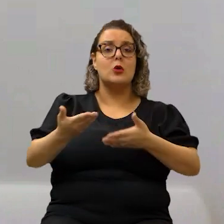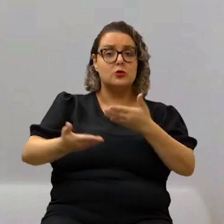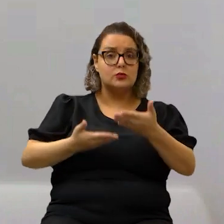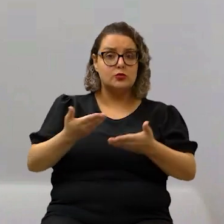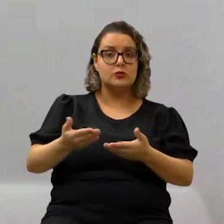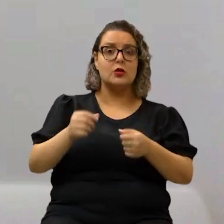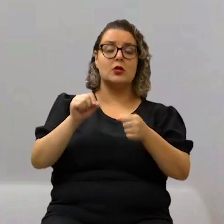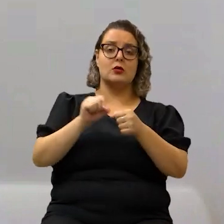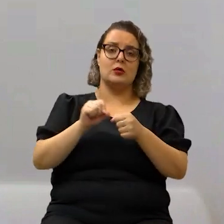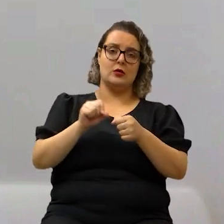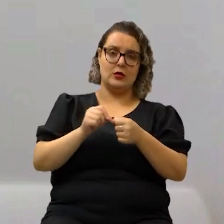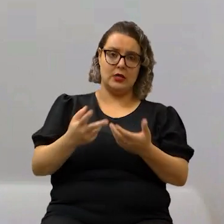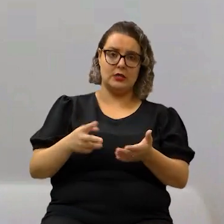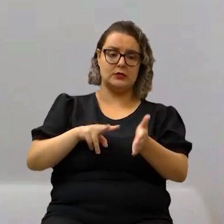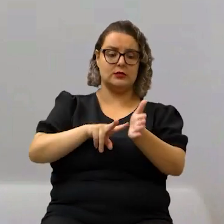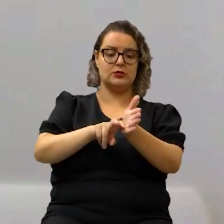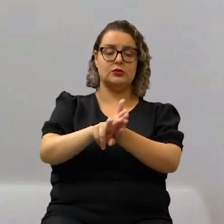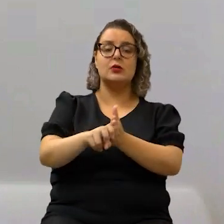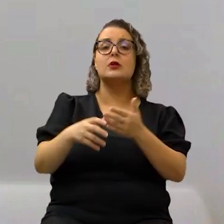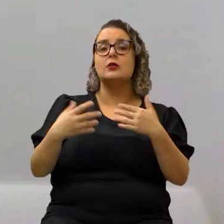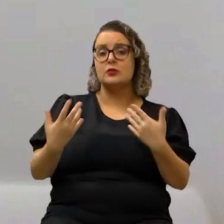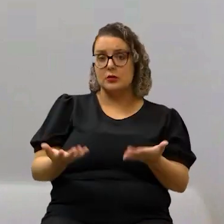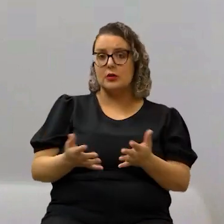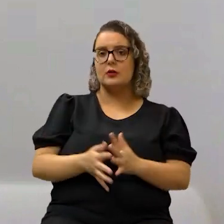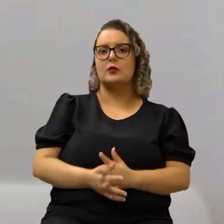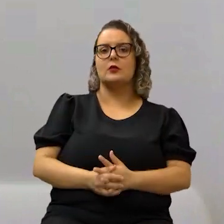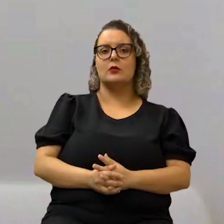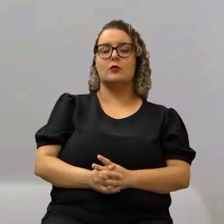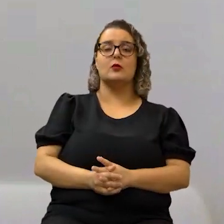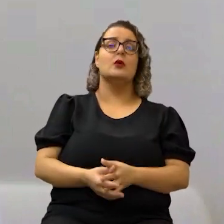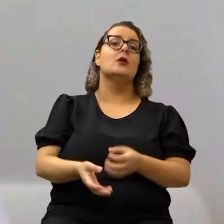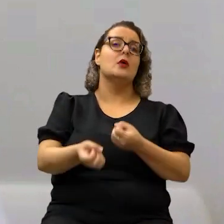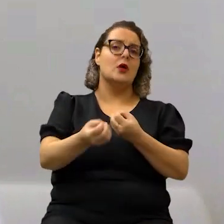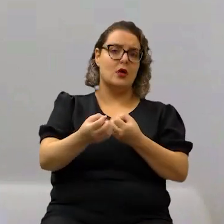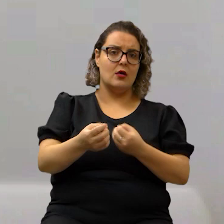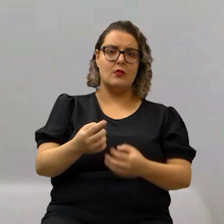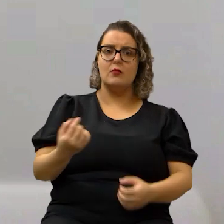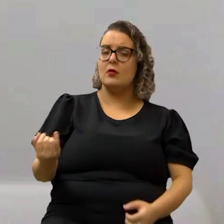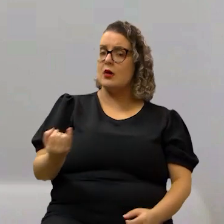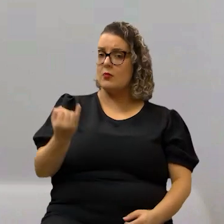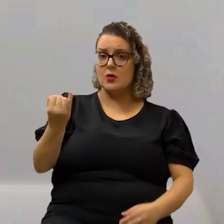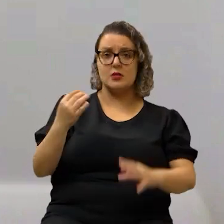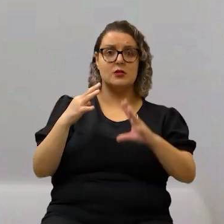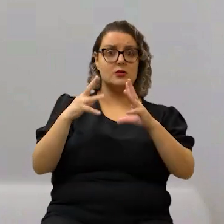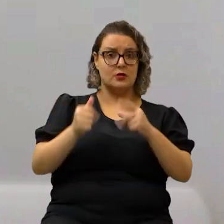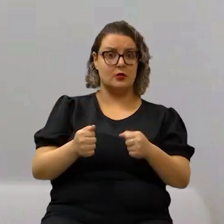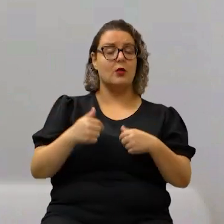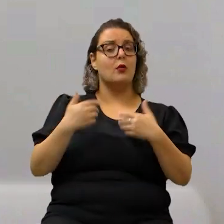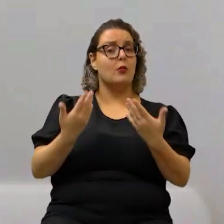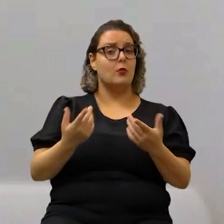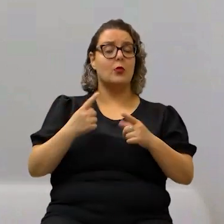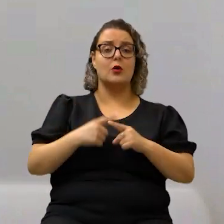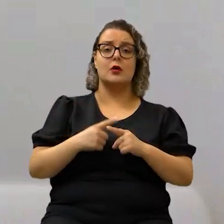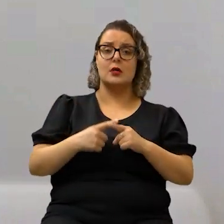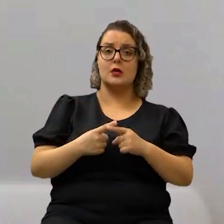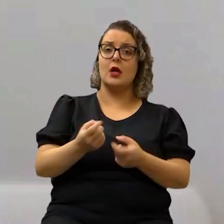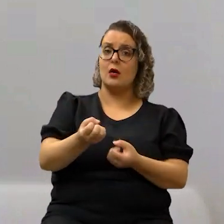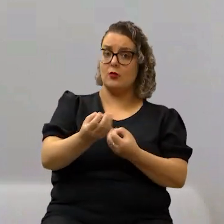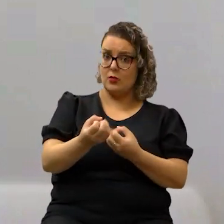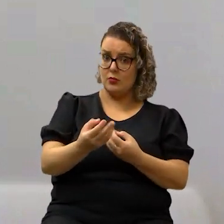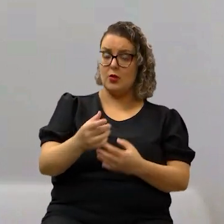pelos serviços que fazem diagnóstico. Então, a informação é a chave de tudo, porque a partir